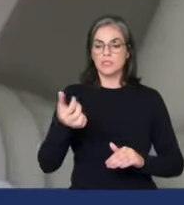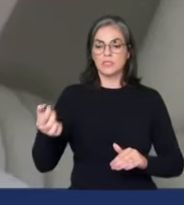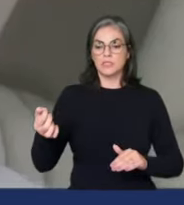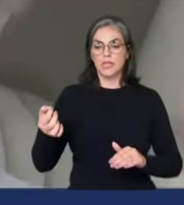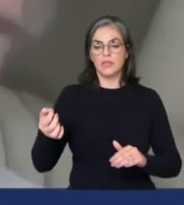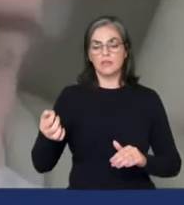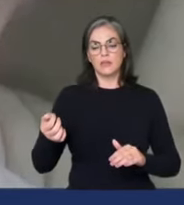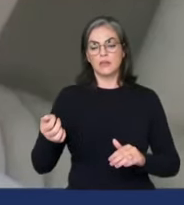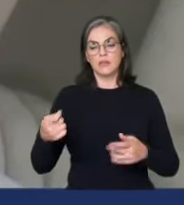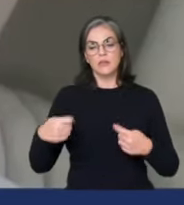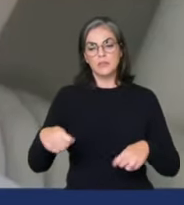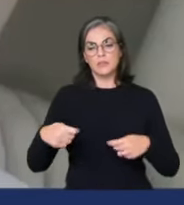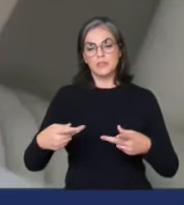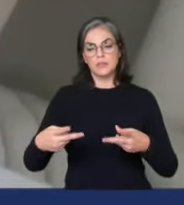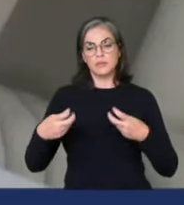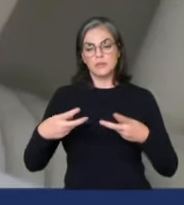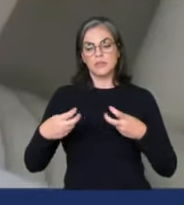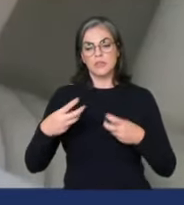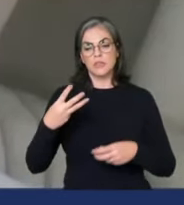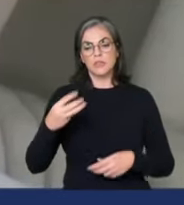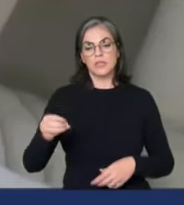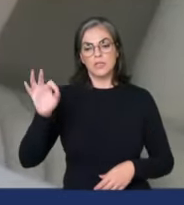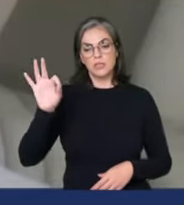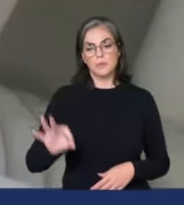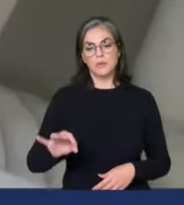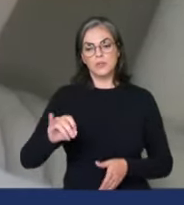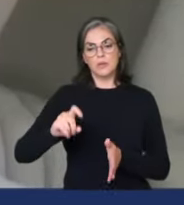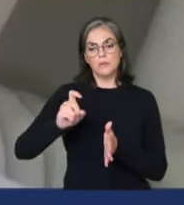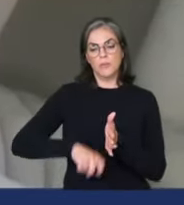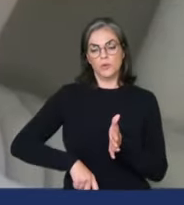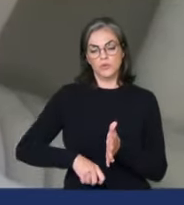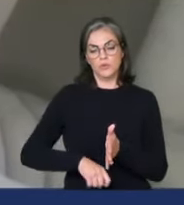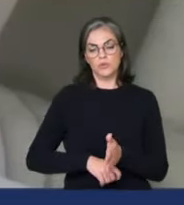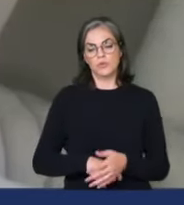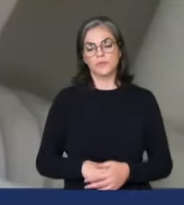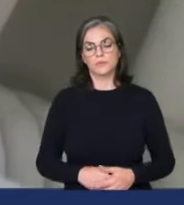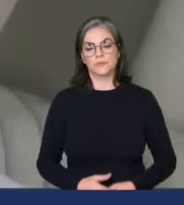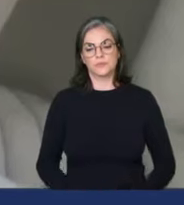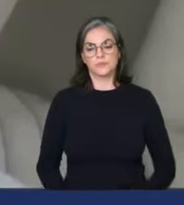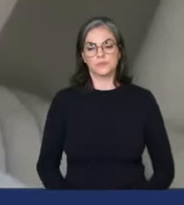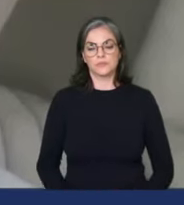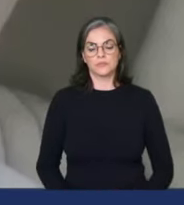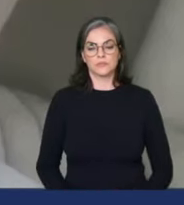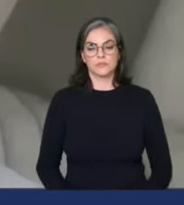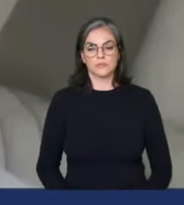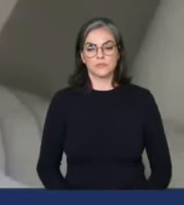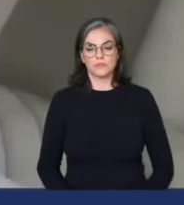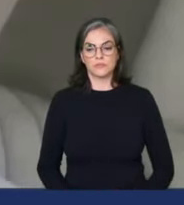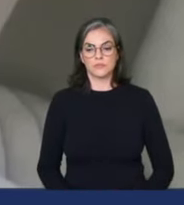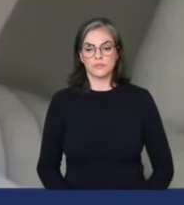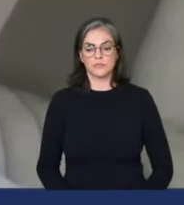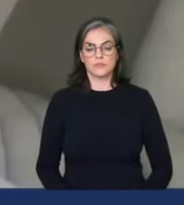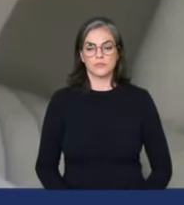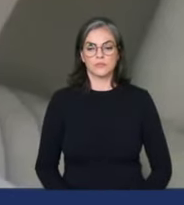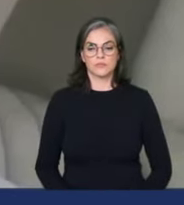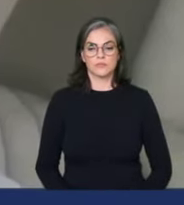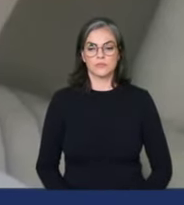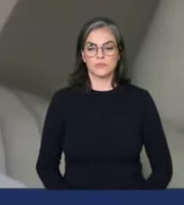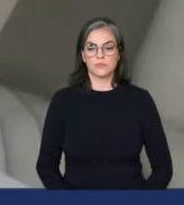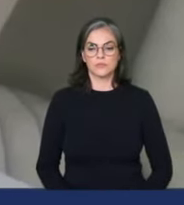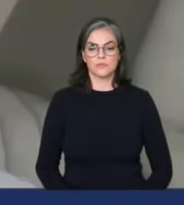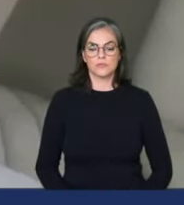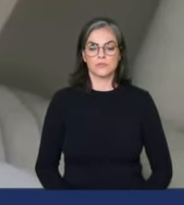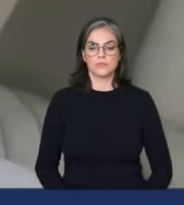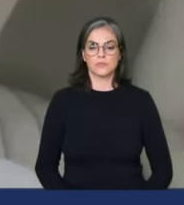30% seja alíquota sobre a exportação de petróleo bruto. Aí você abre espaço fiscal.